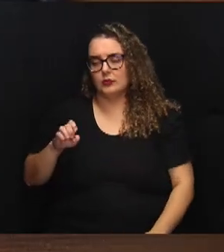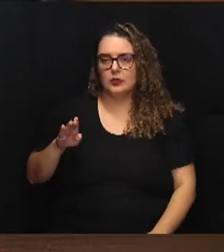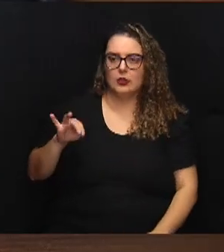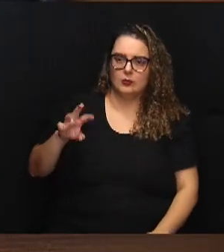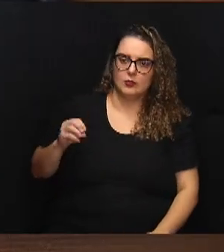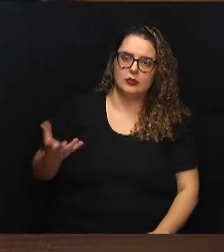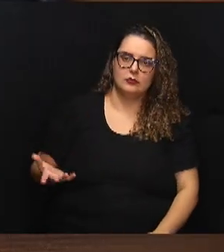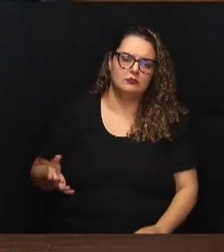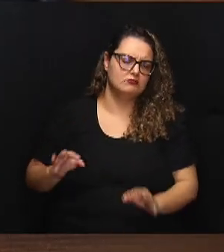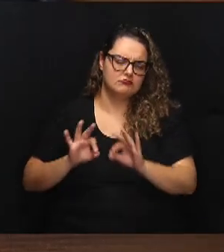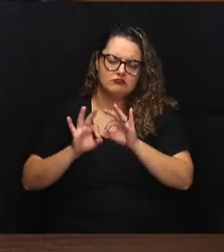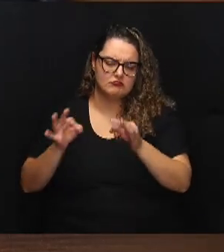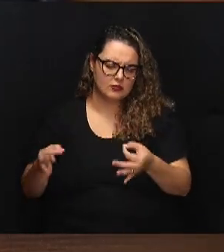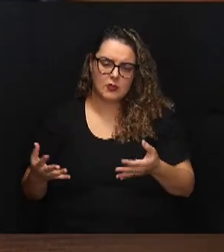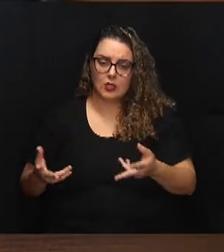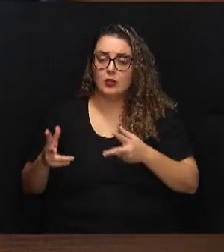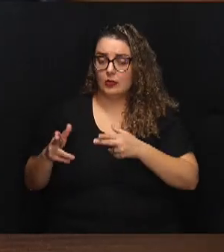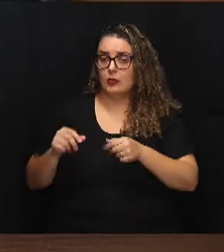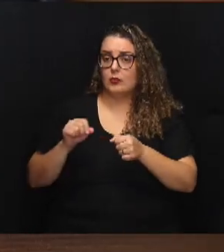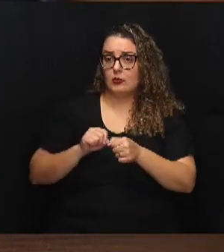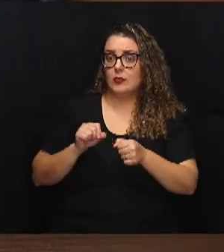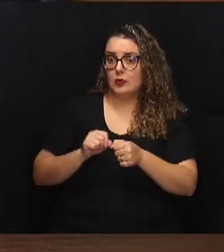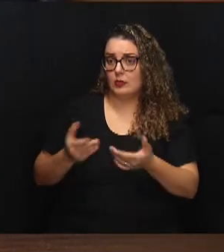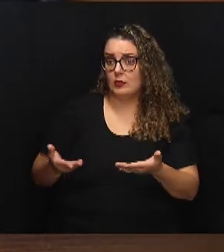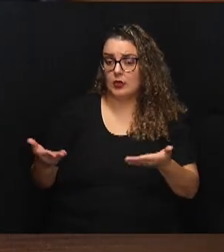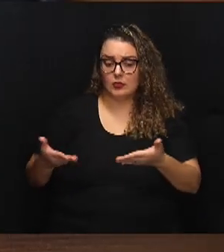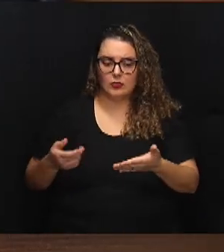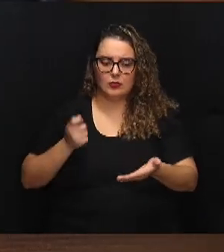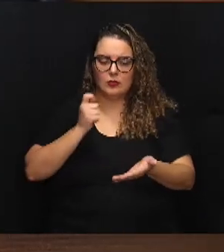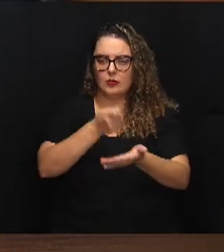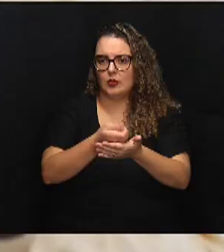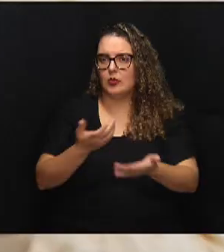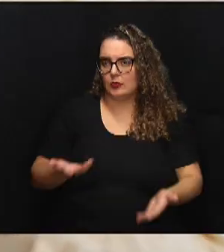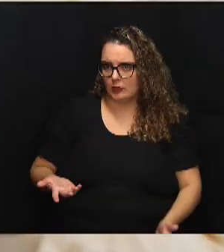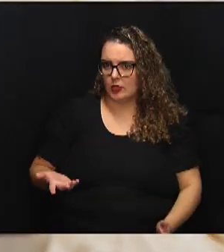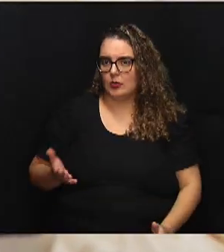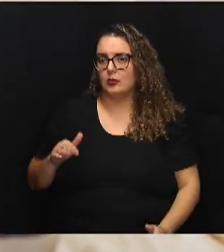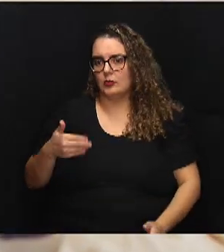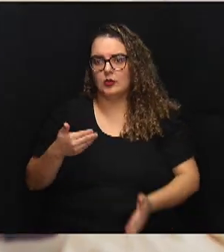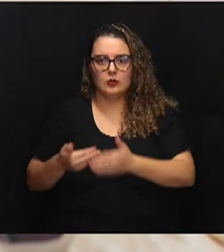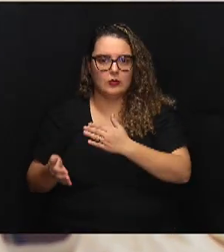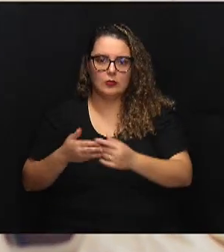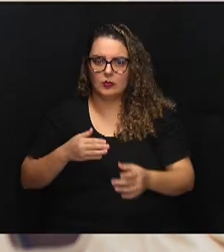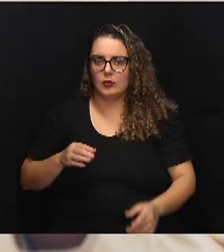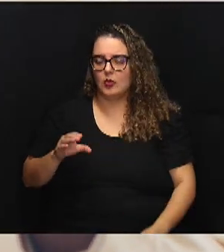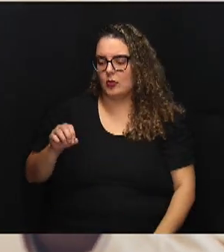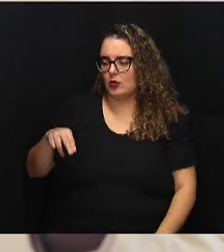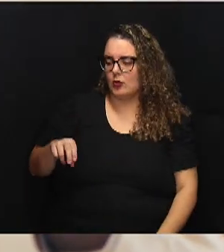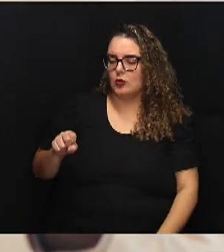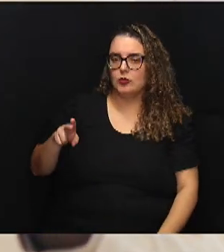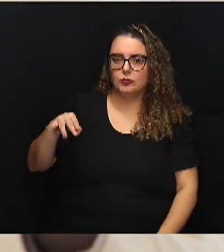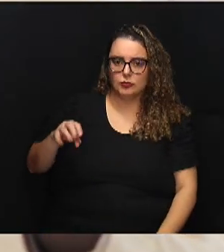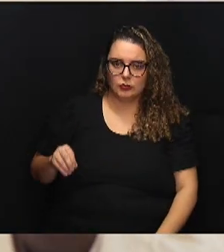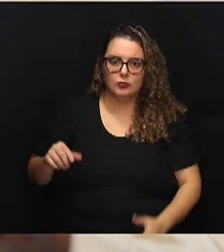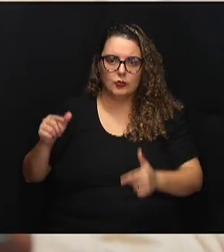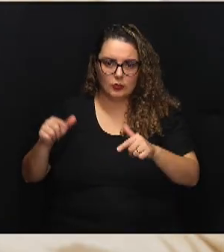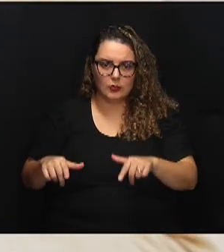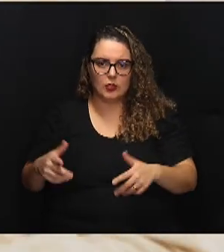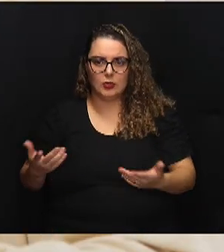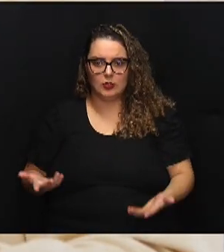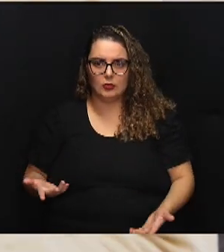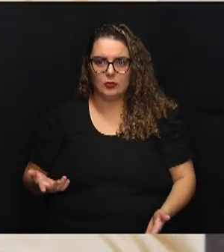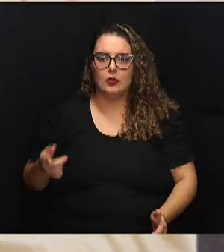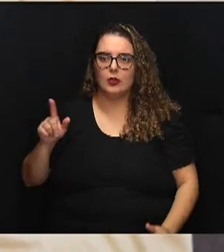ser muito simples, assim como ele efetua hoje um pagamento quando ele faz qualquer consumo no comércio local,